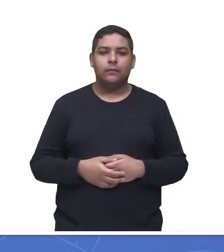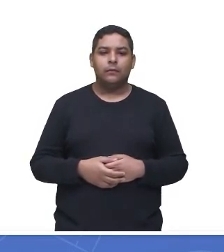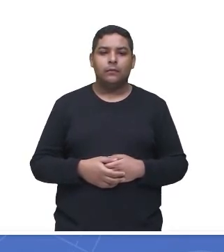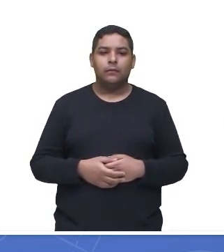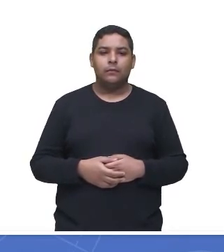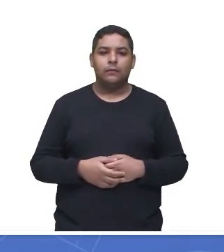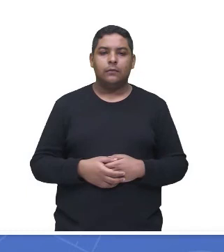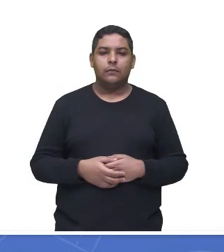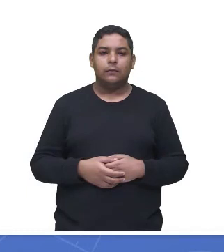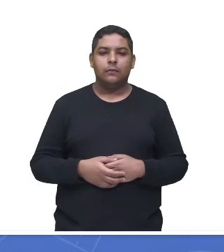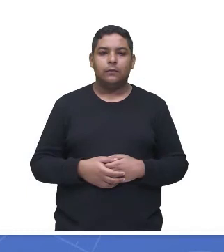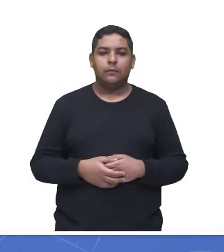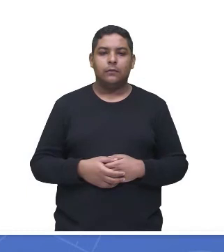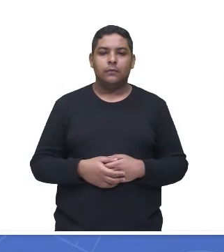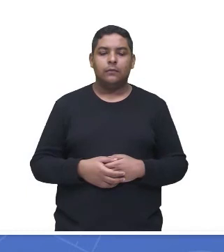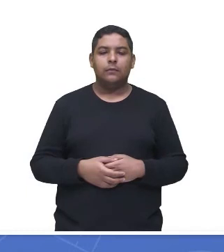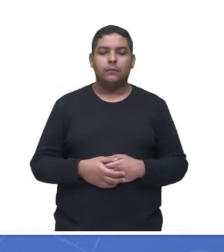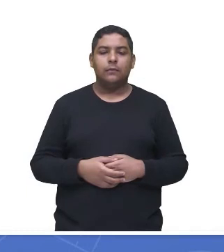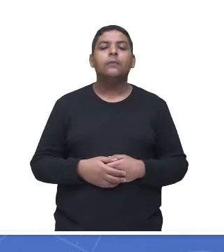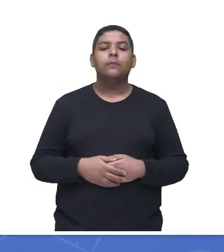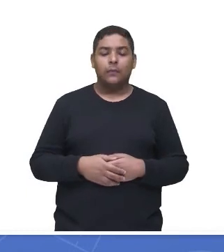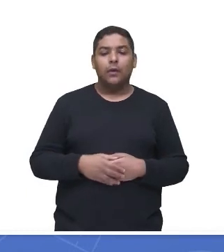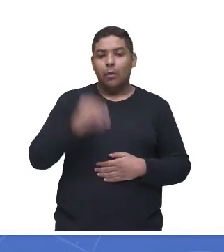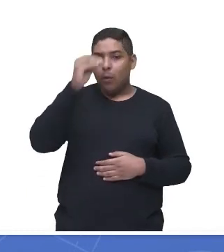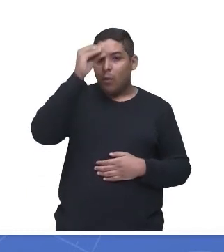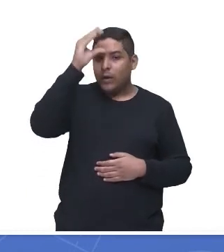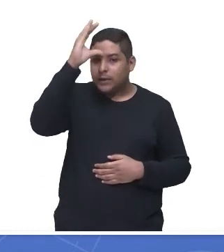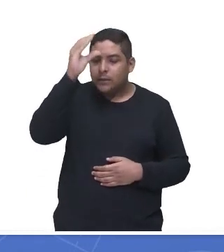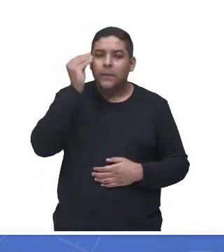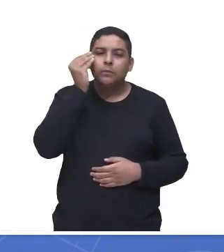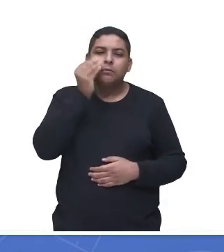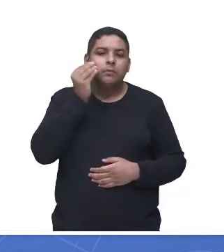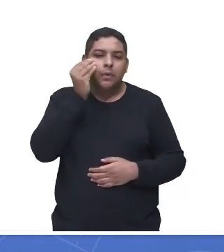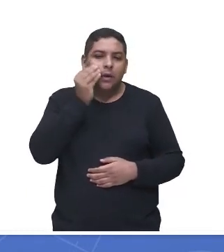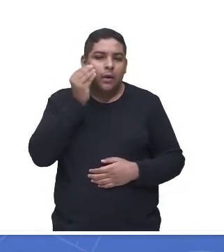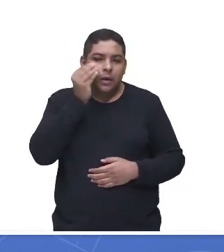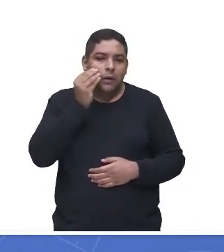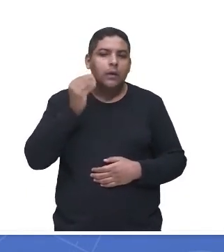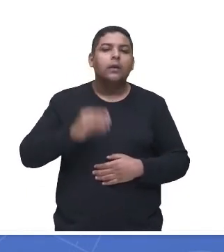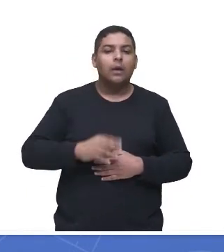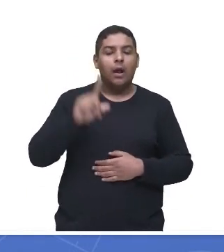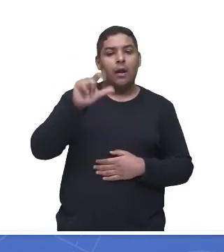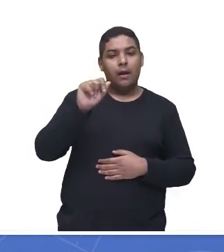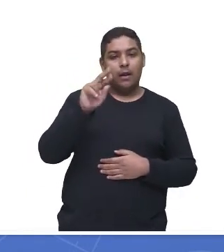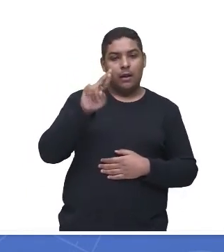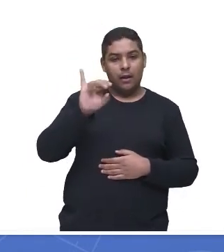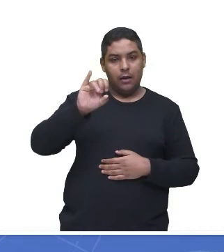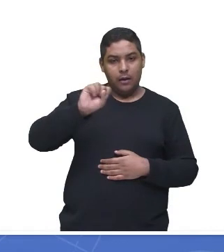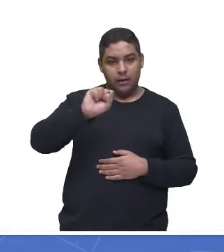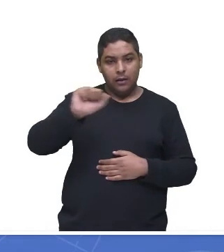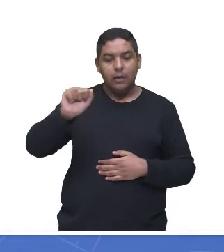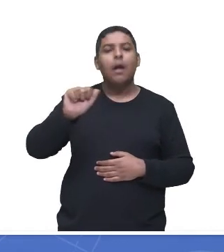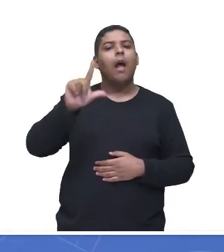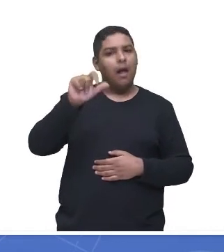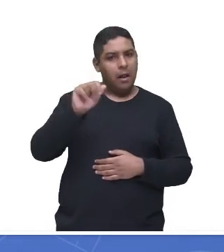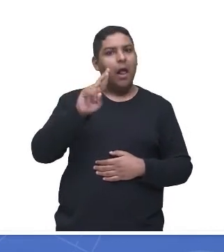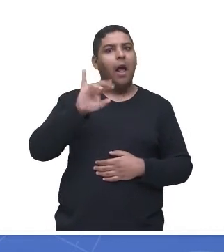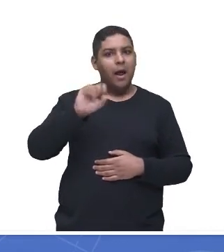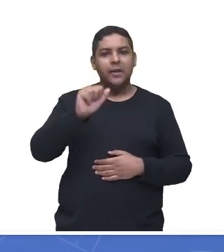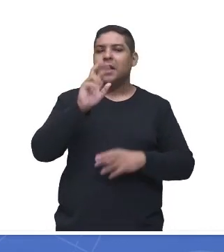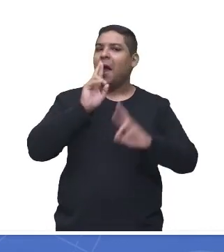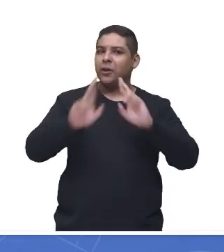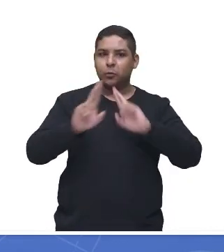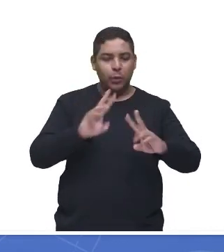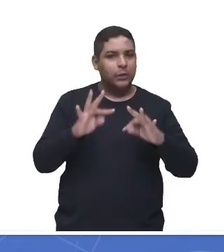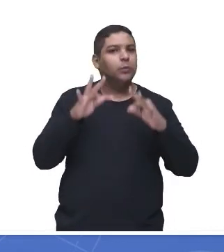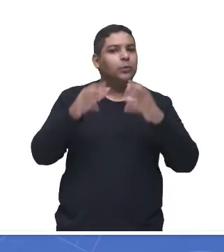Vamos ver. O conhecimento empírico, né? Aí a Larissa colocou também, ó. É a Larissa que está respondendo tudo